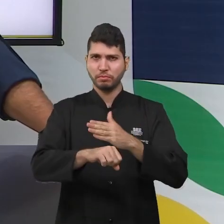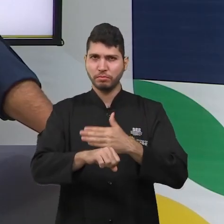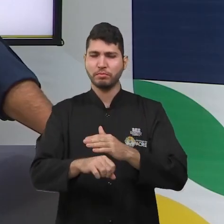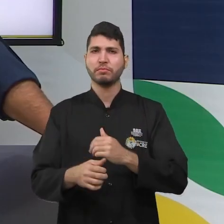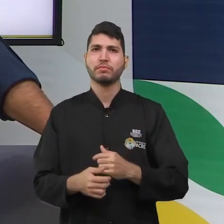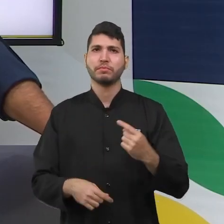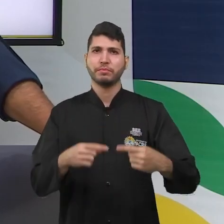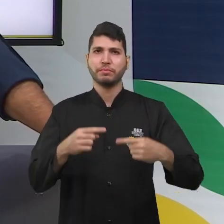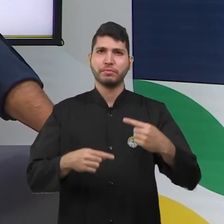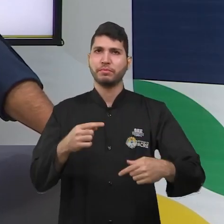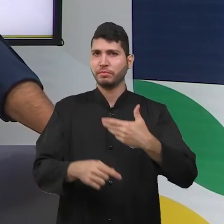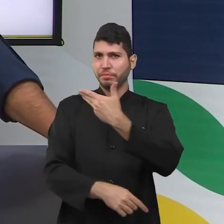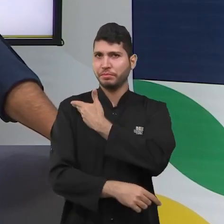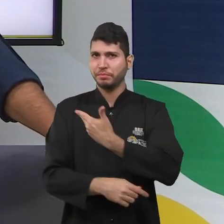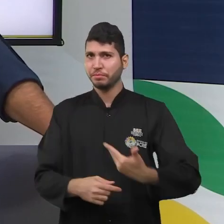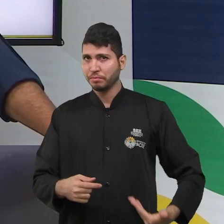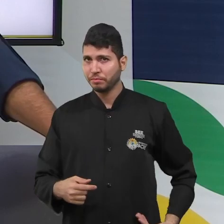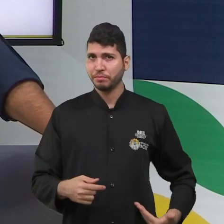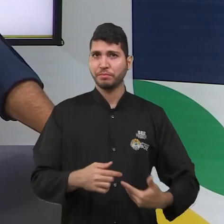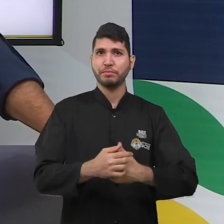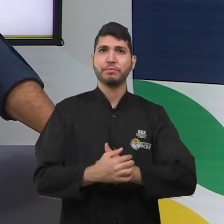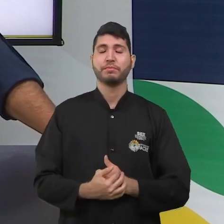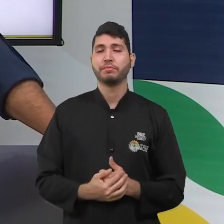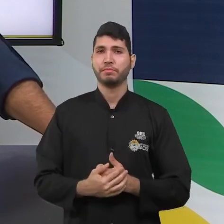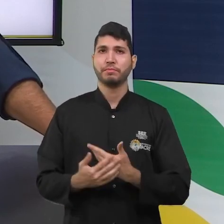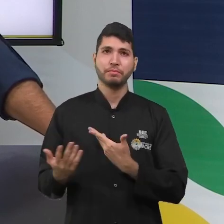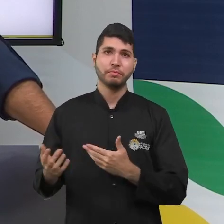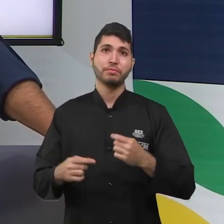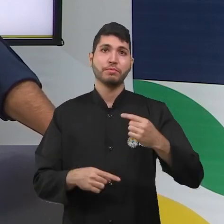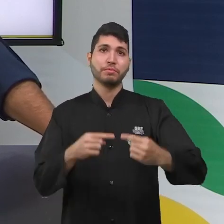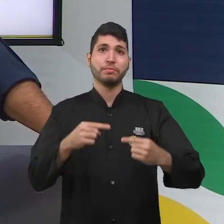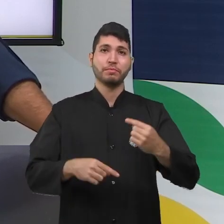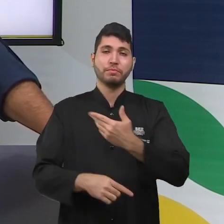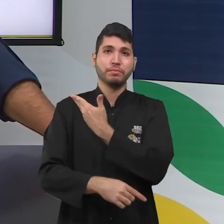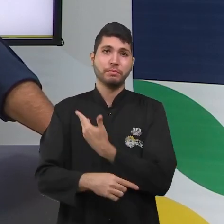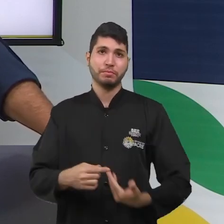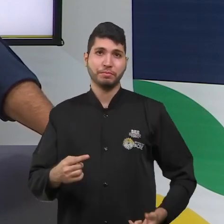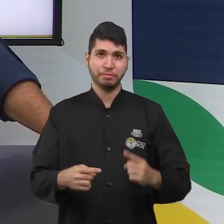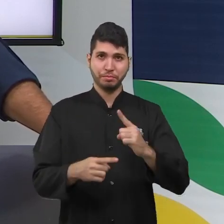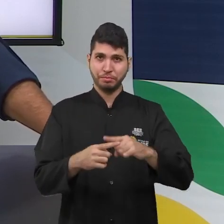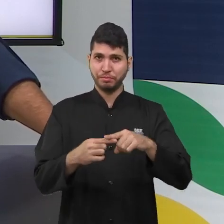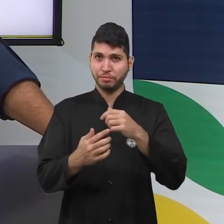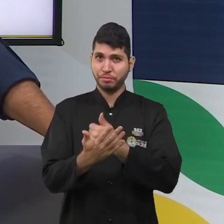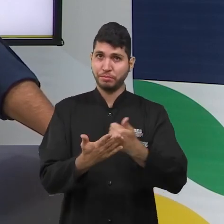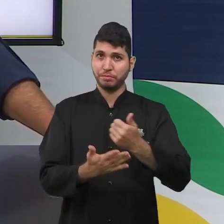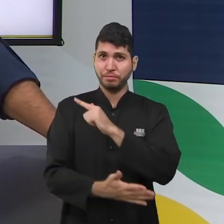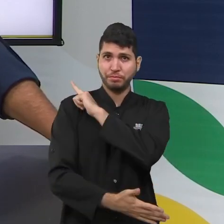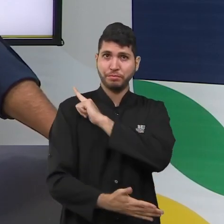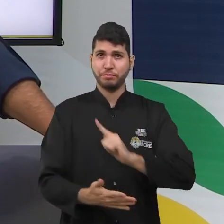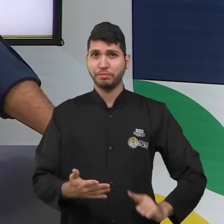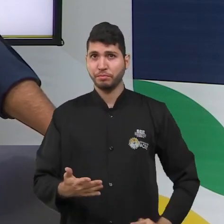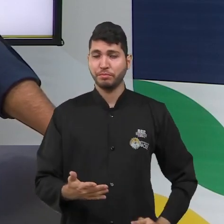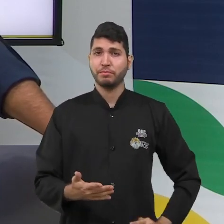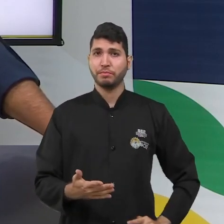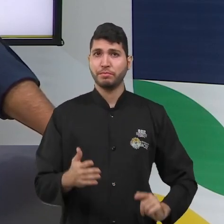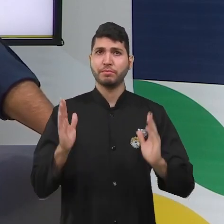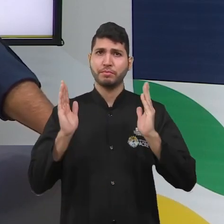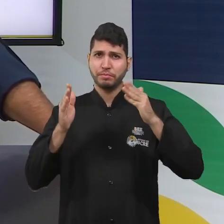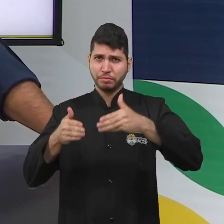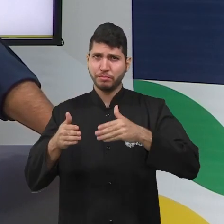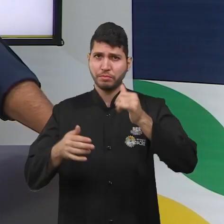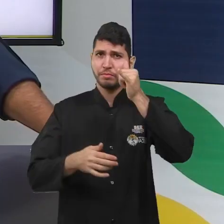políticas públicas, aqui seriam políticas públicas porque seriam ações governamentais voltadas para